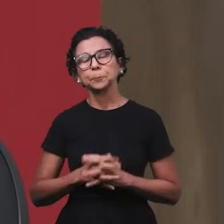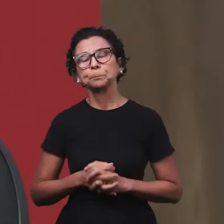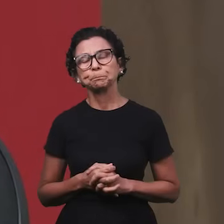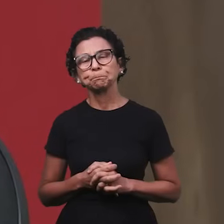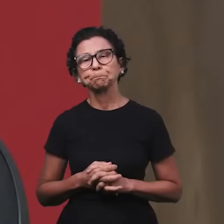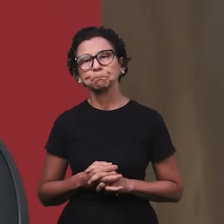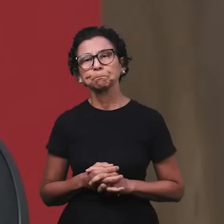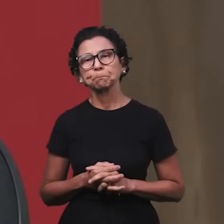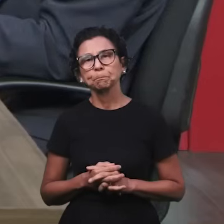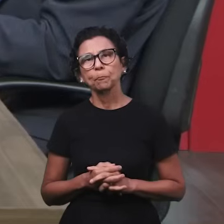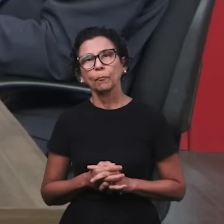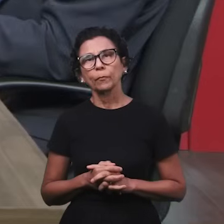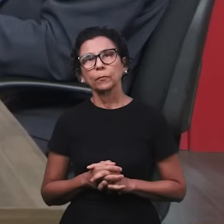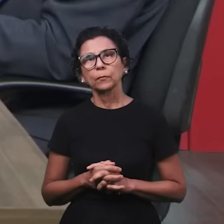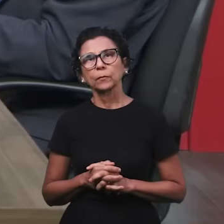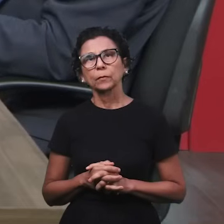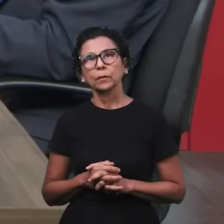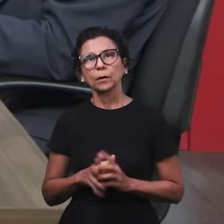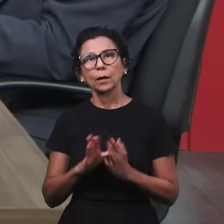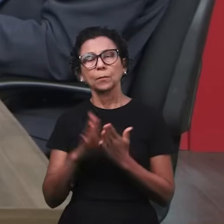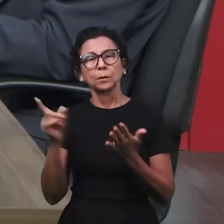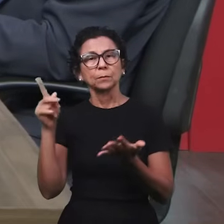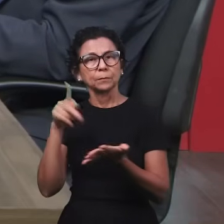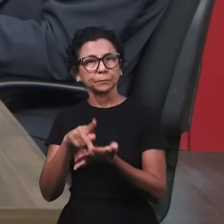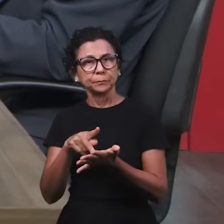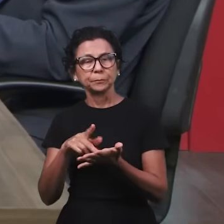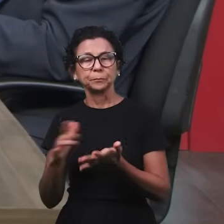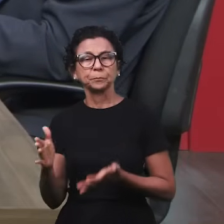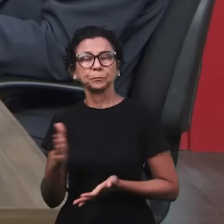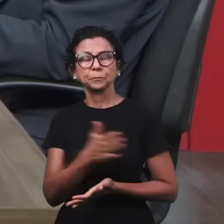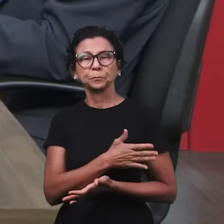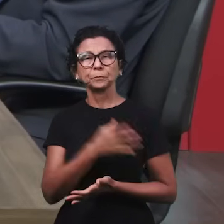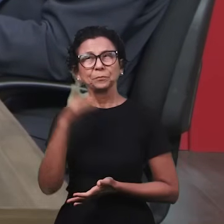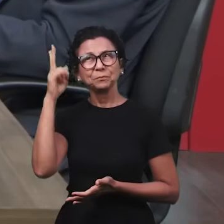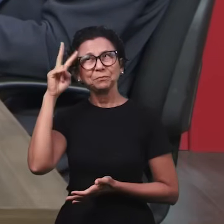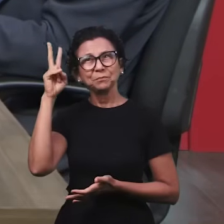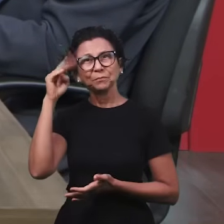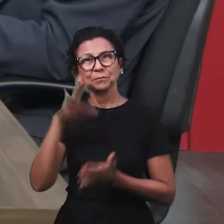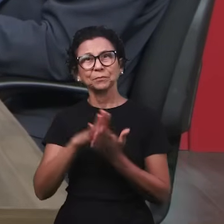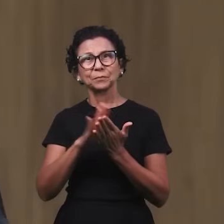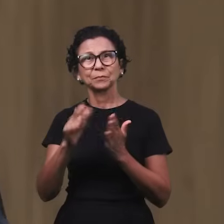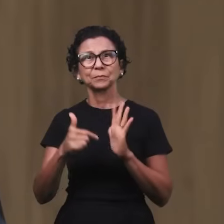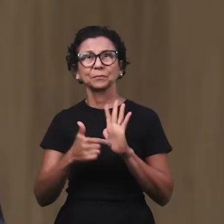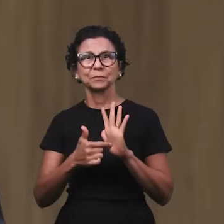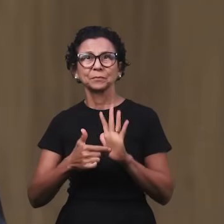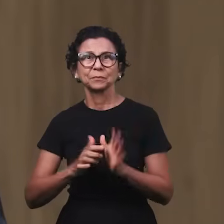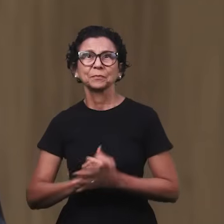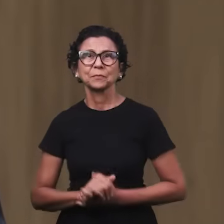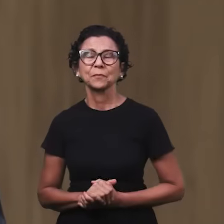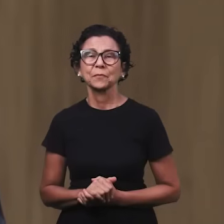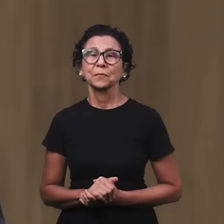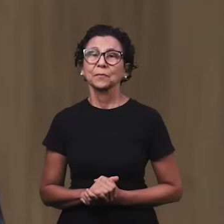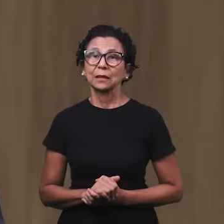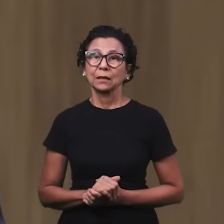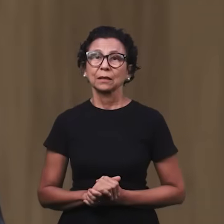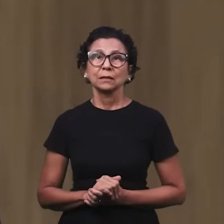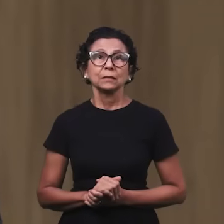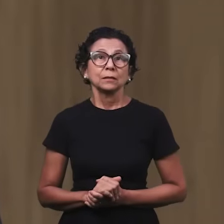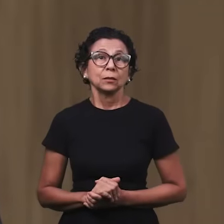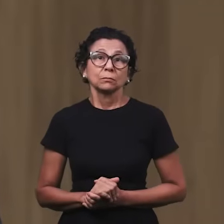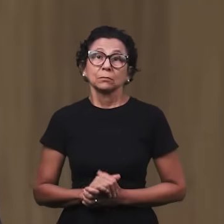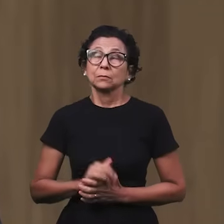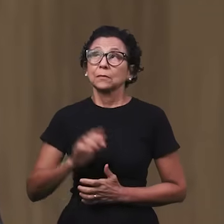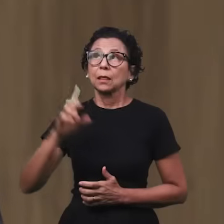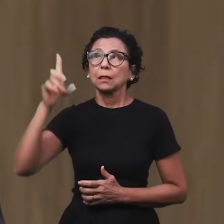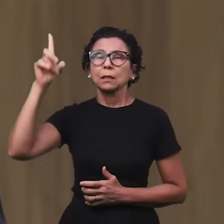de Deus. Até você dizendo, eu me lembrei de uma passagem bíblica que diz que Deus é ontem, hoje e para todo sempre. Deus